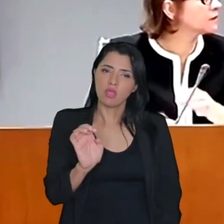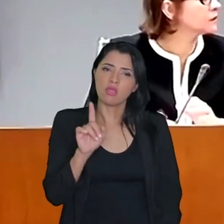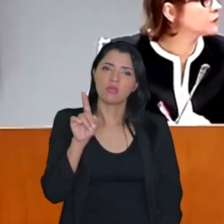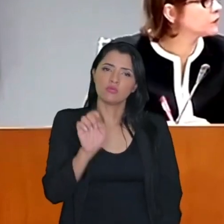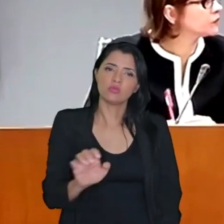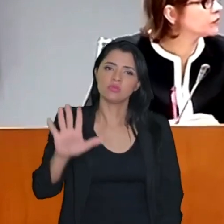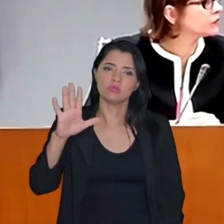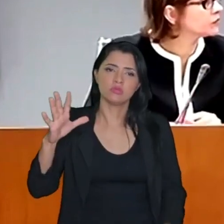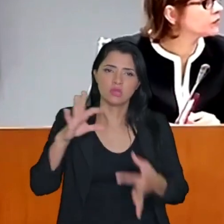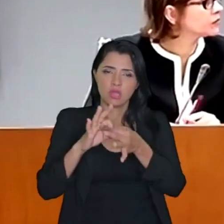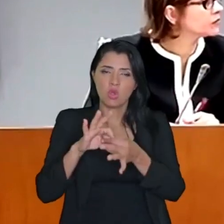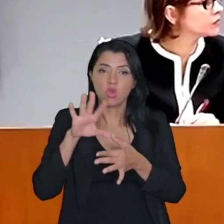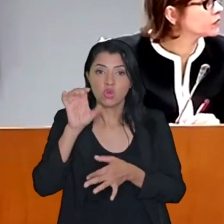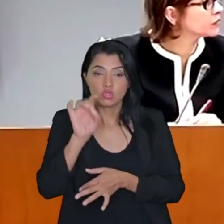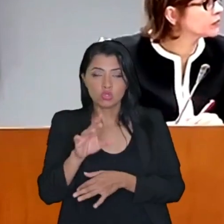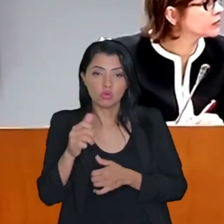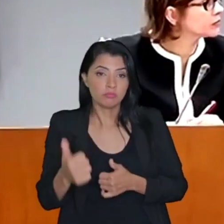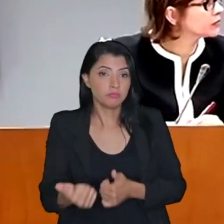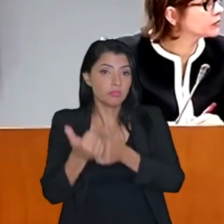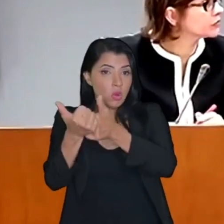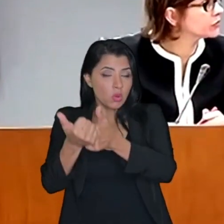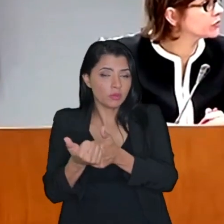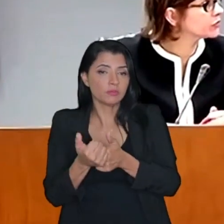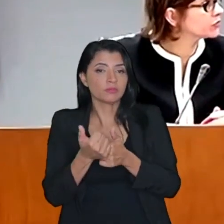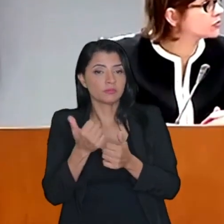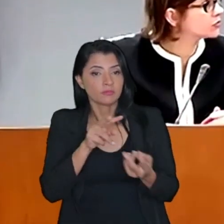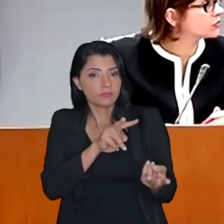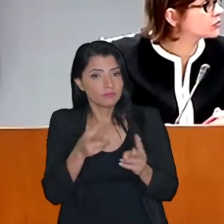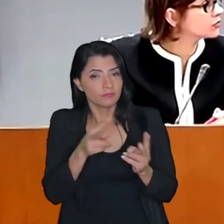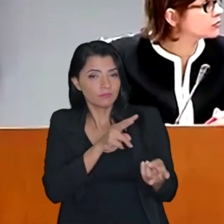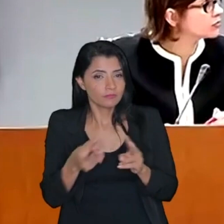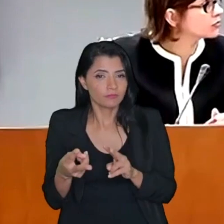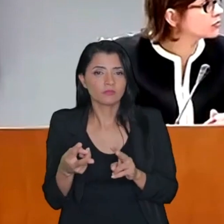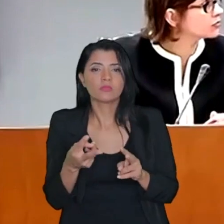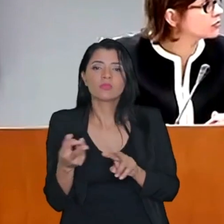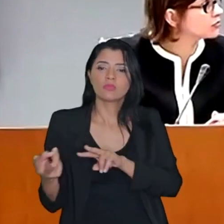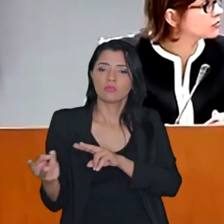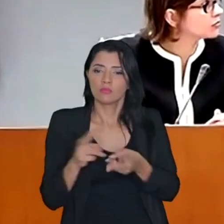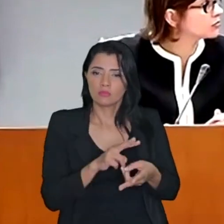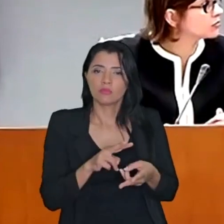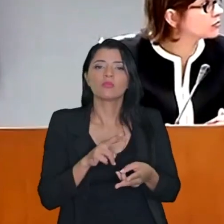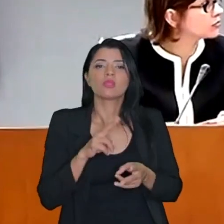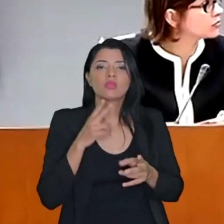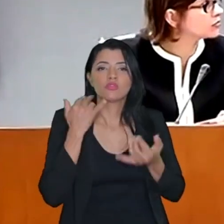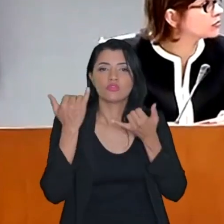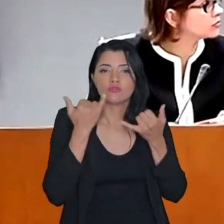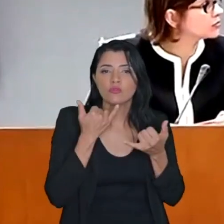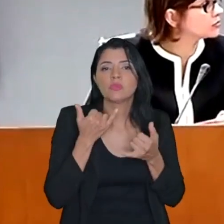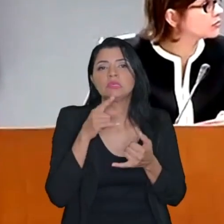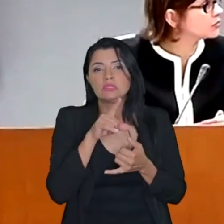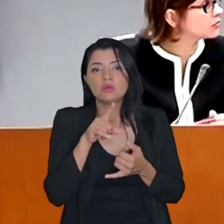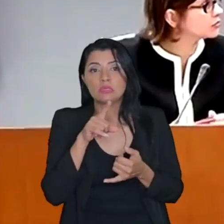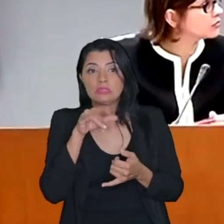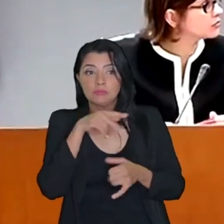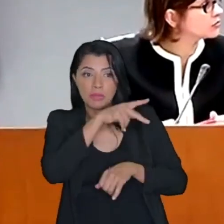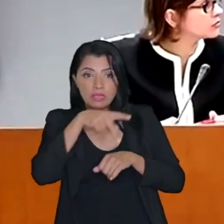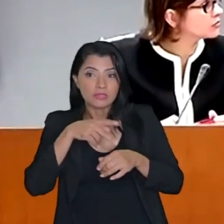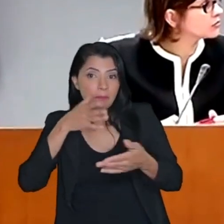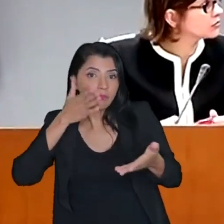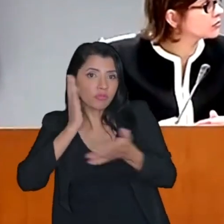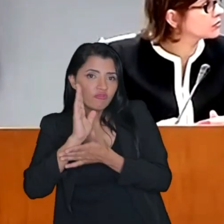Europeia só coopera com transferência internacional de dados países aprovados pela Comissão